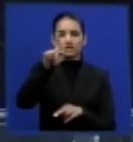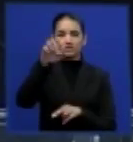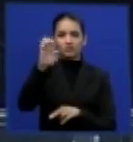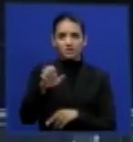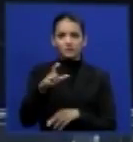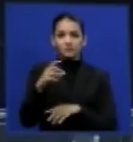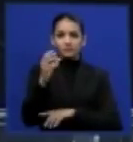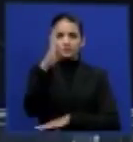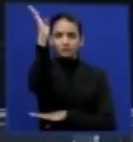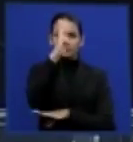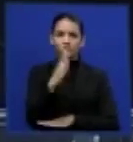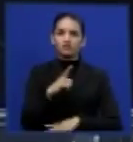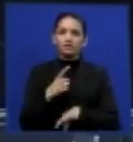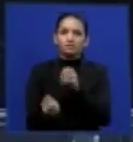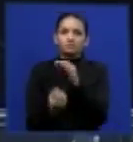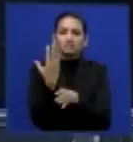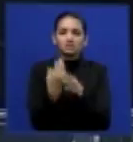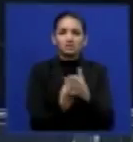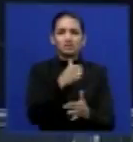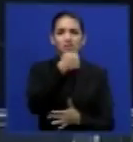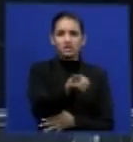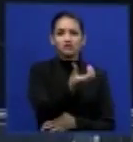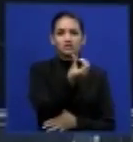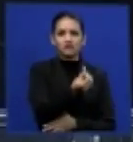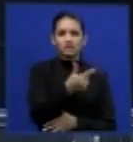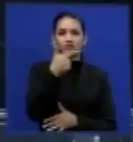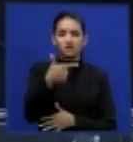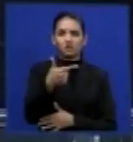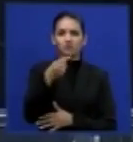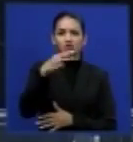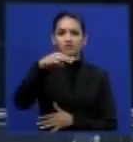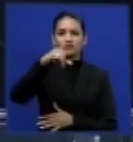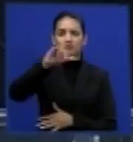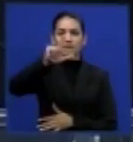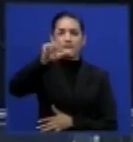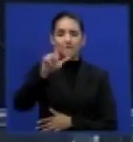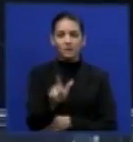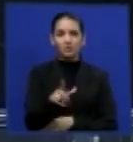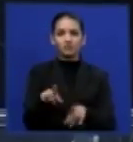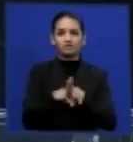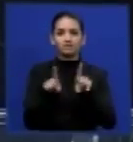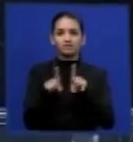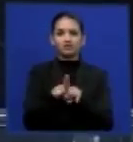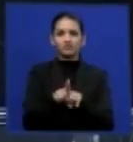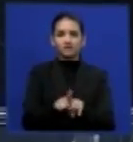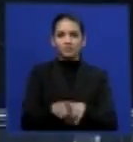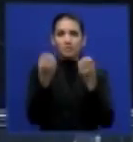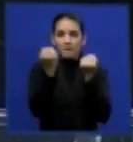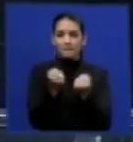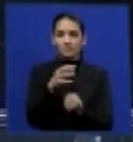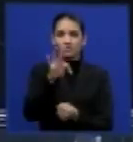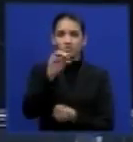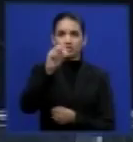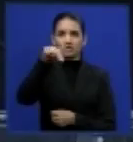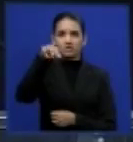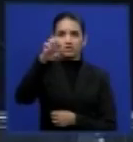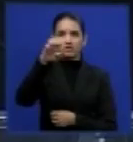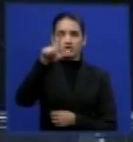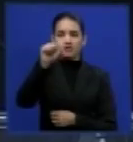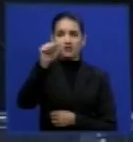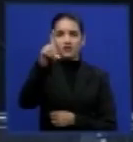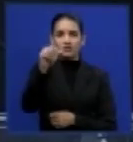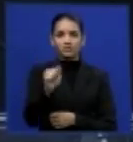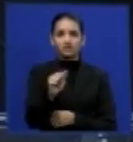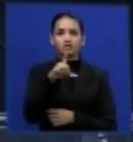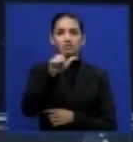incrível número de 162.000 toneladas de lixo Urbano por dia e um dos principais problemas ambientais que nós enfrentamos